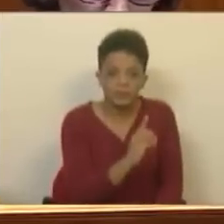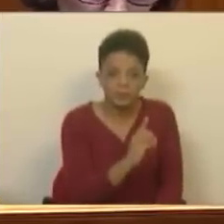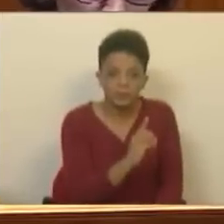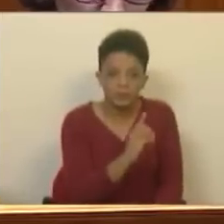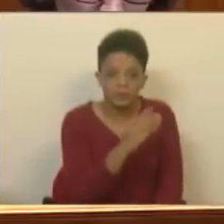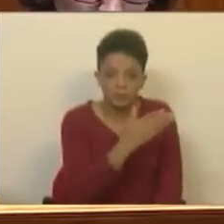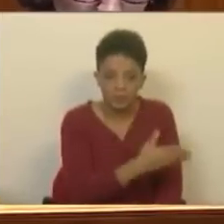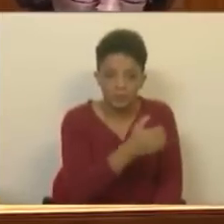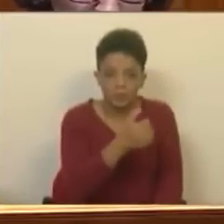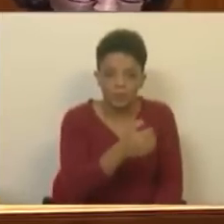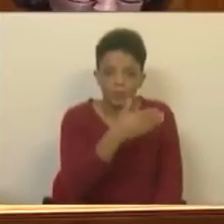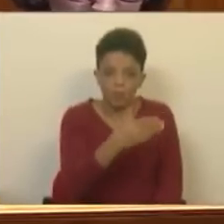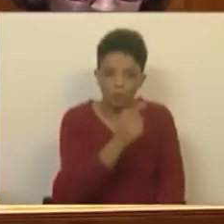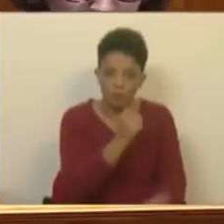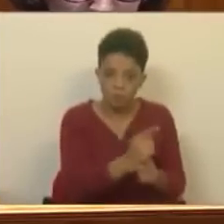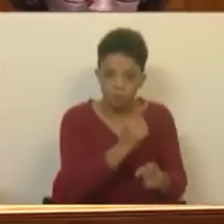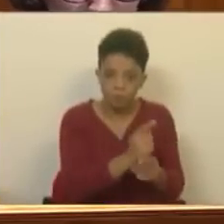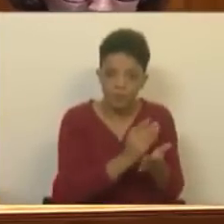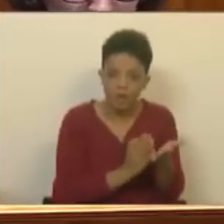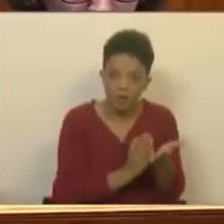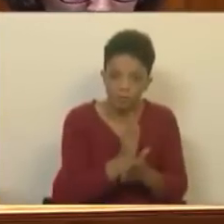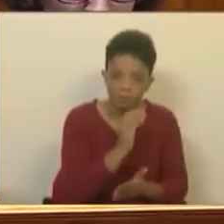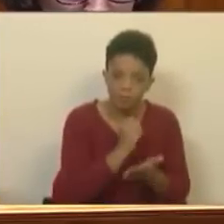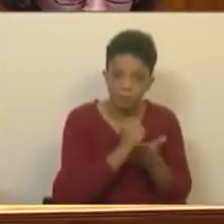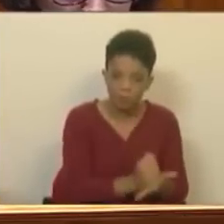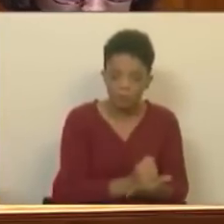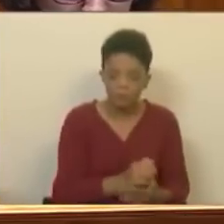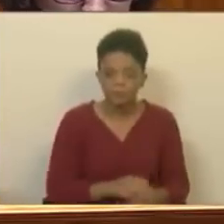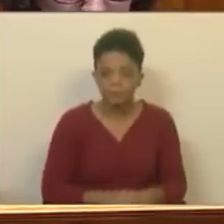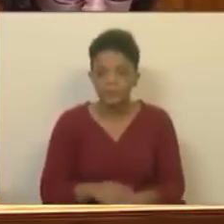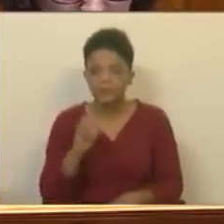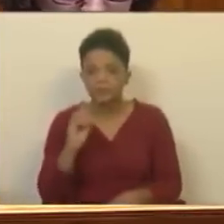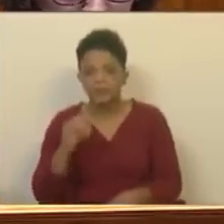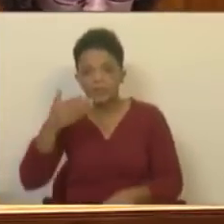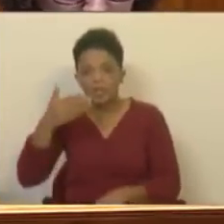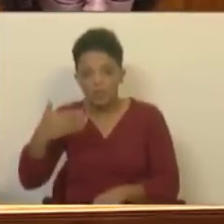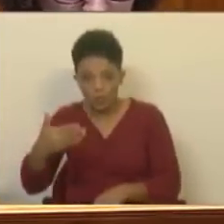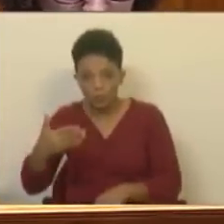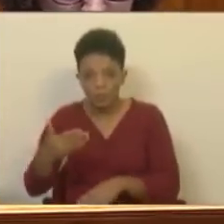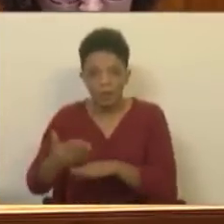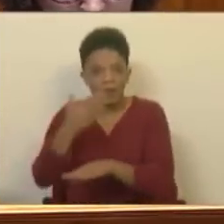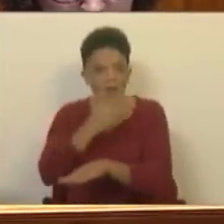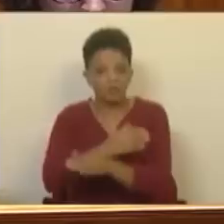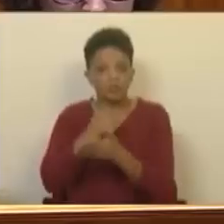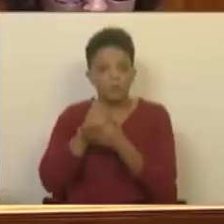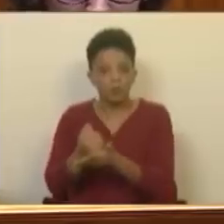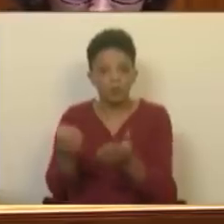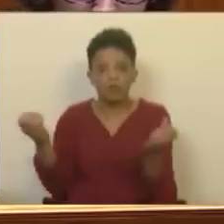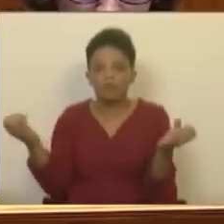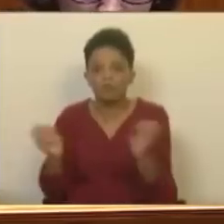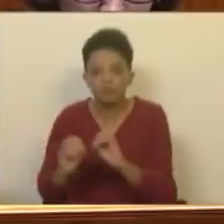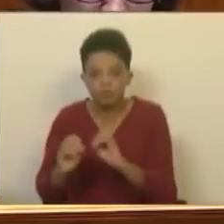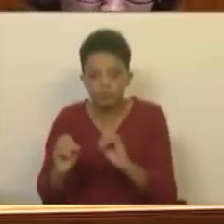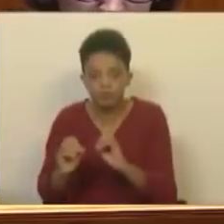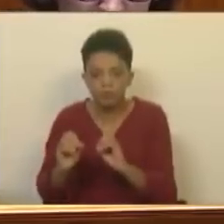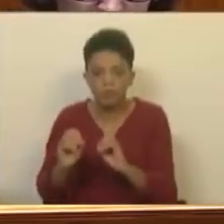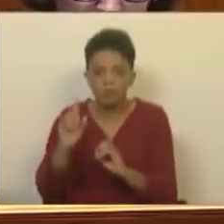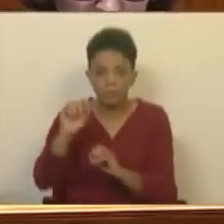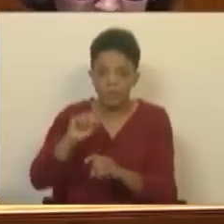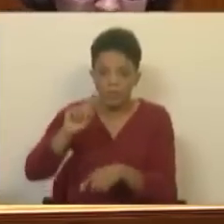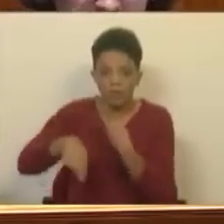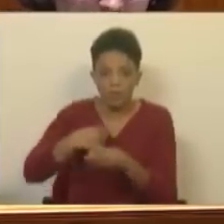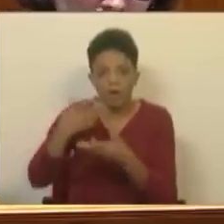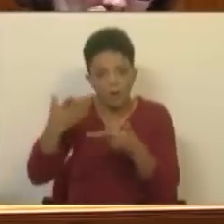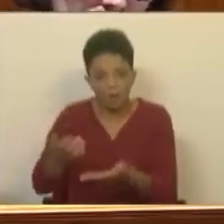6151 entidades que mantiveram o apoio e sessenta e uma entidades que anteriormente não tinham apoio e outras passaram